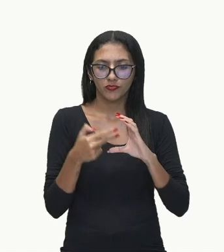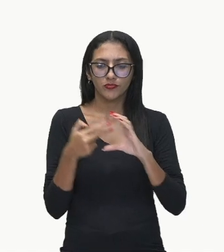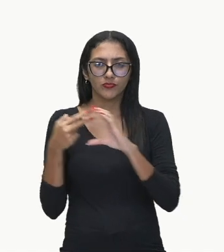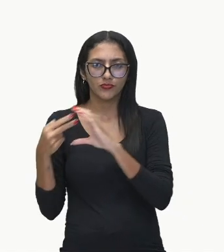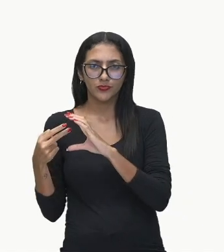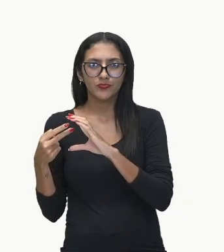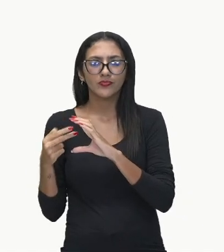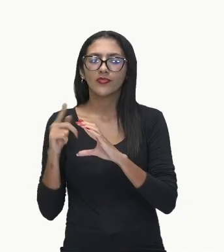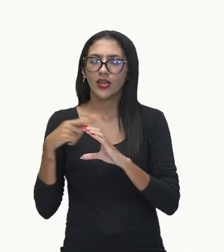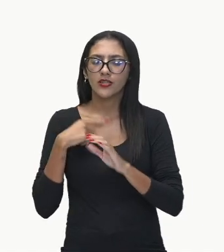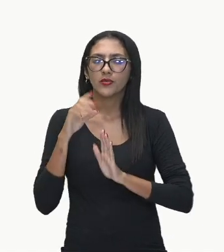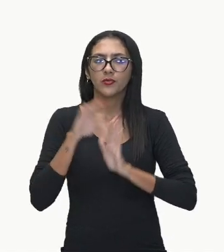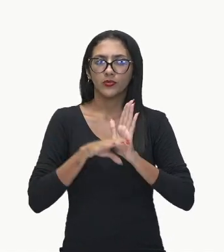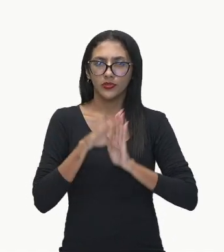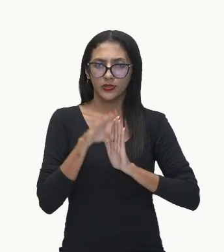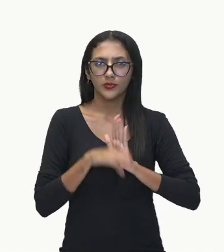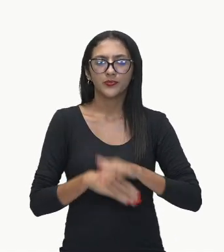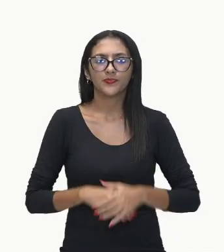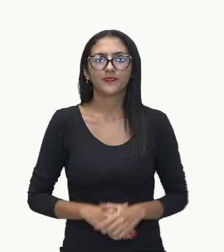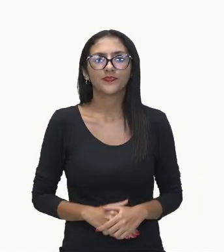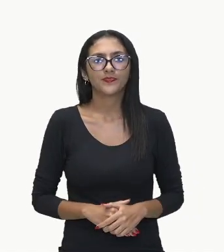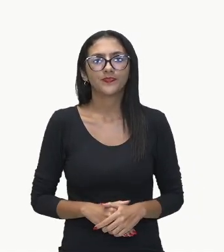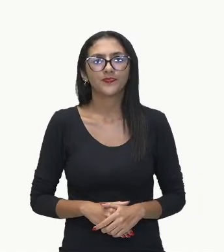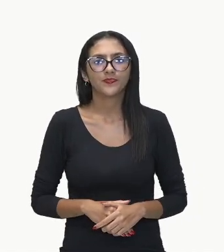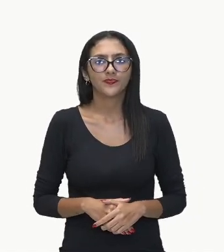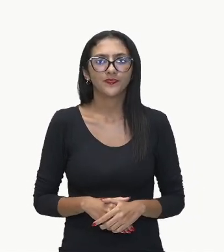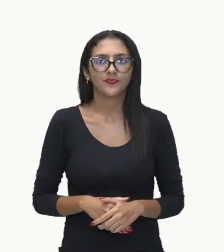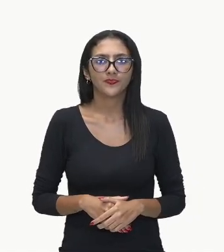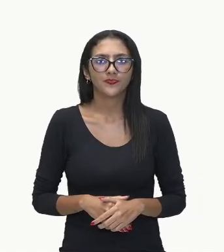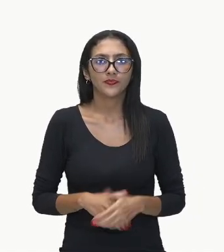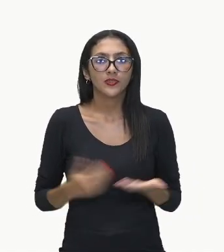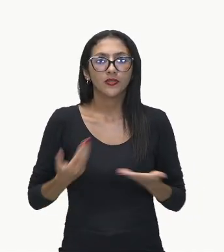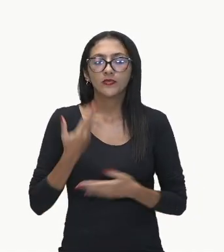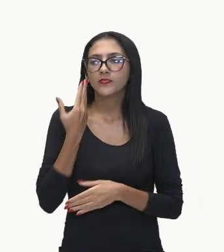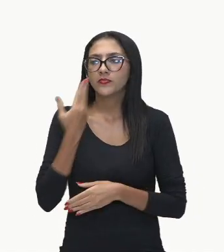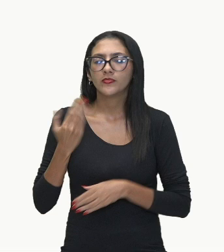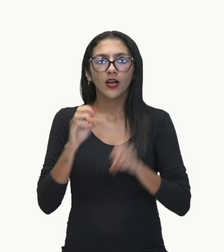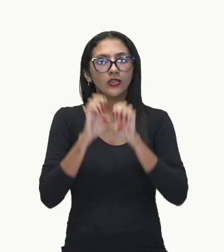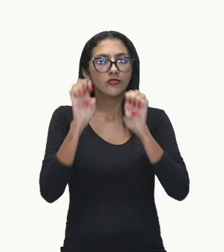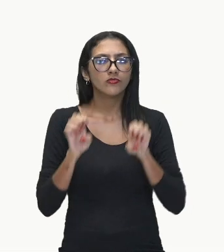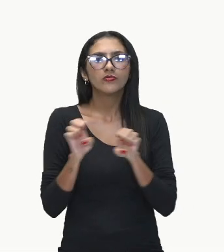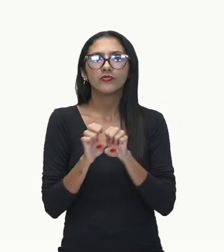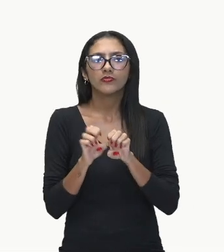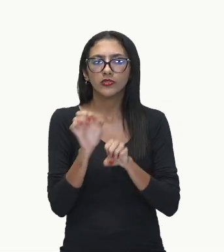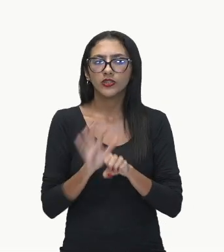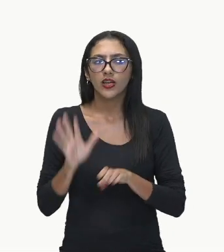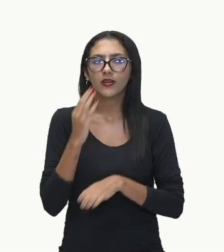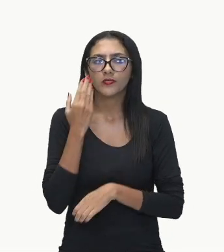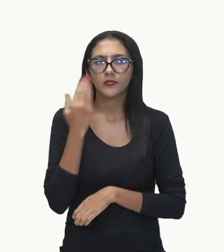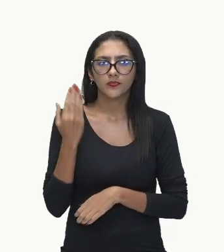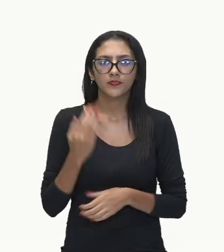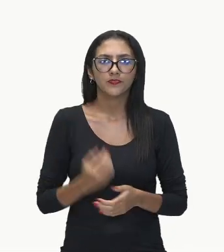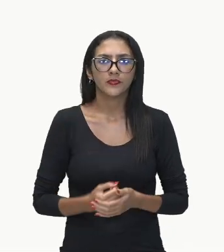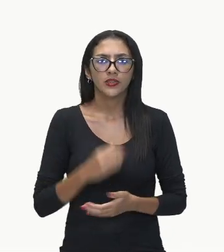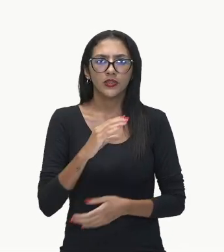dos alcadienos. E aí, a fórmula geral dos alcadienos é